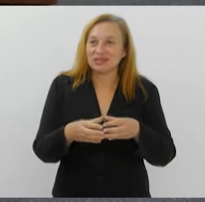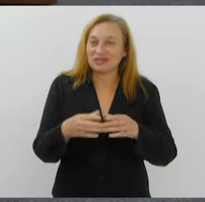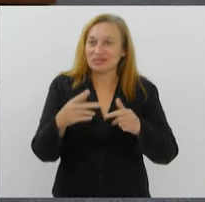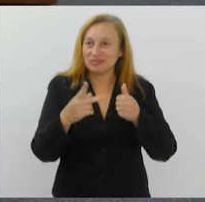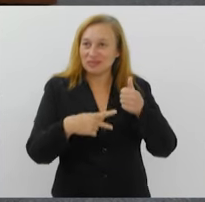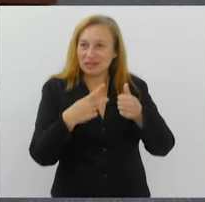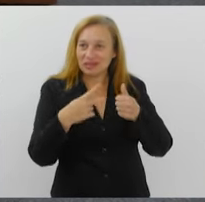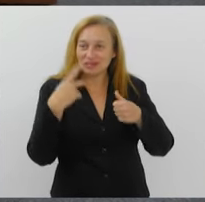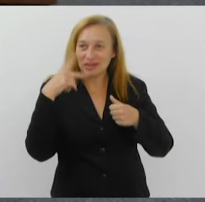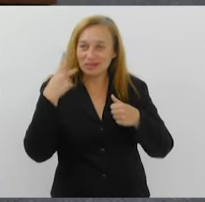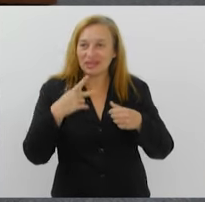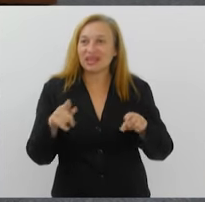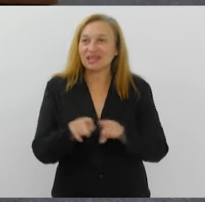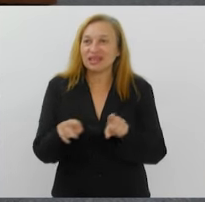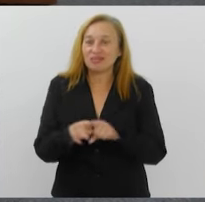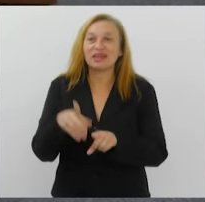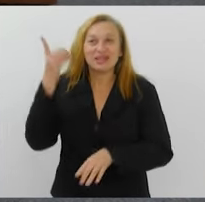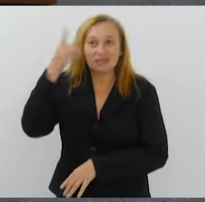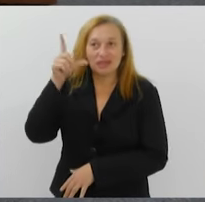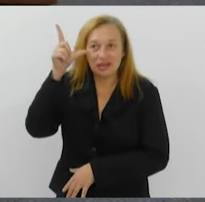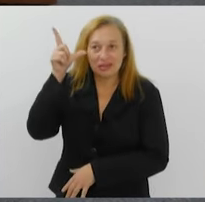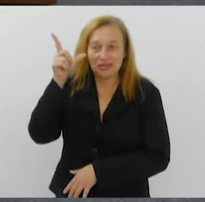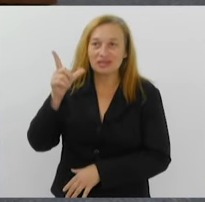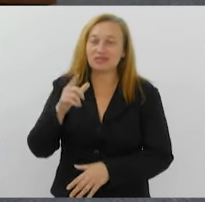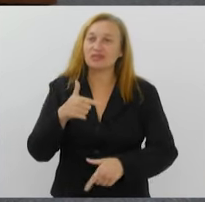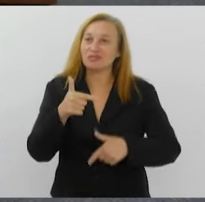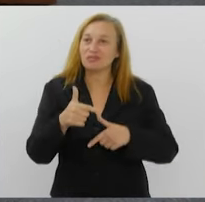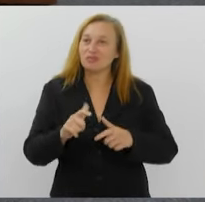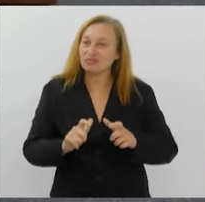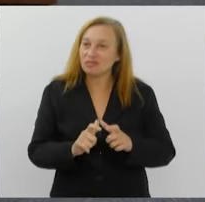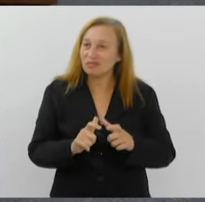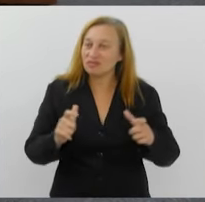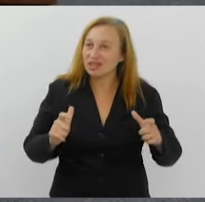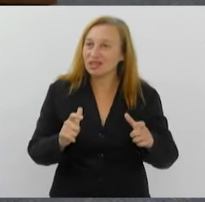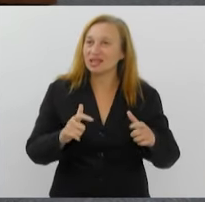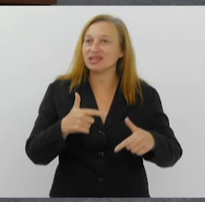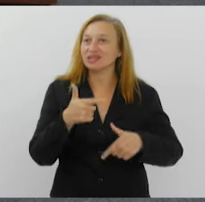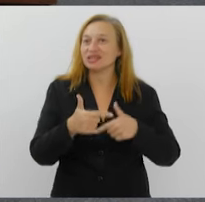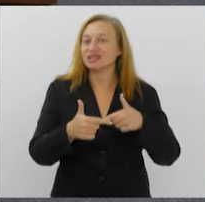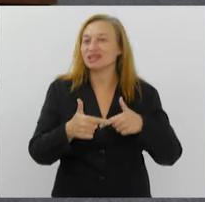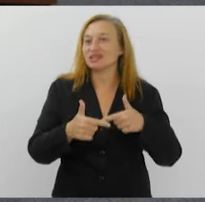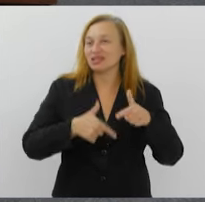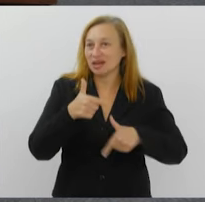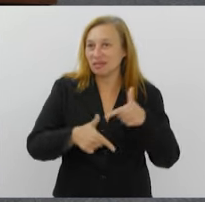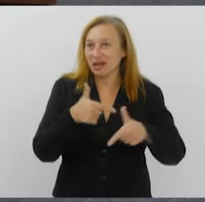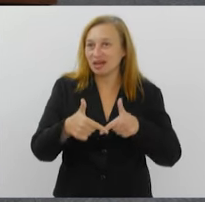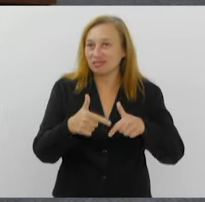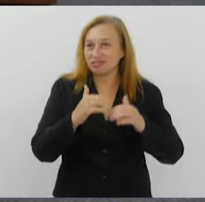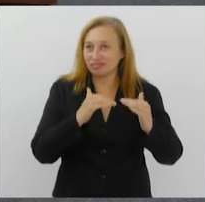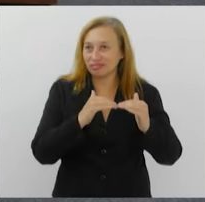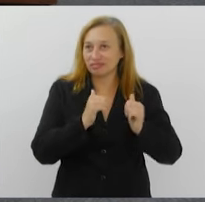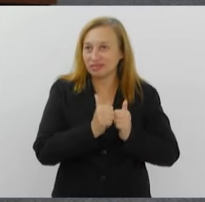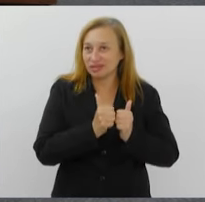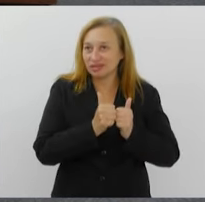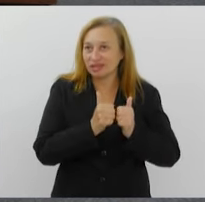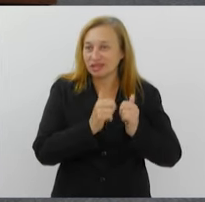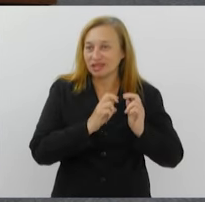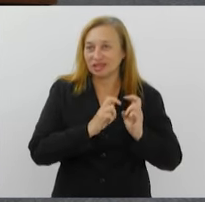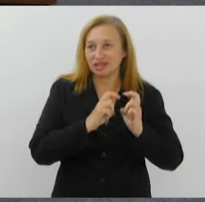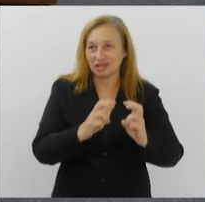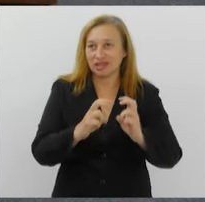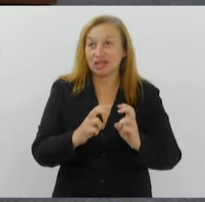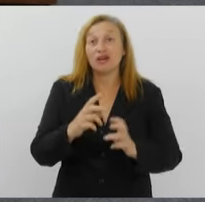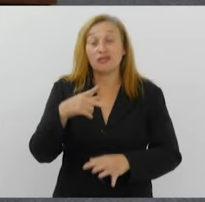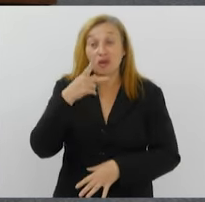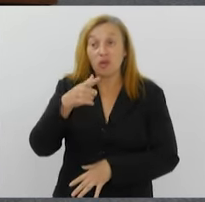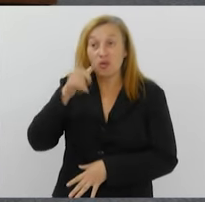deputada Lucinha também, que fez um grande trabalho para esse Estado no que diz respeito ao transporte ferroviário. Vossa Excelência presidindo uma sessão ontem, eu disse